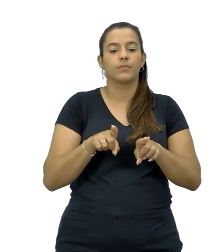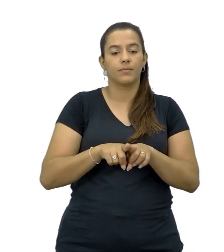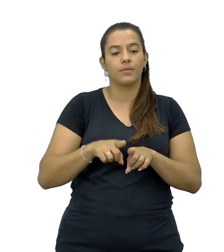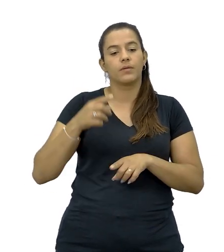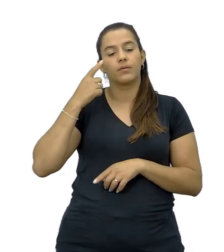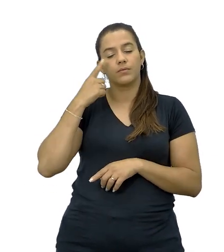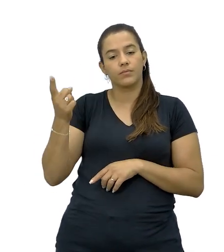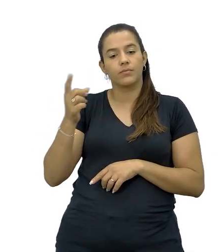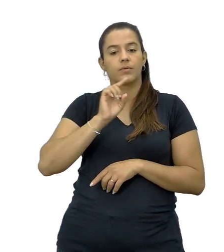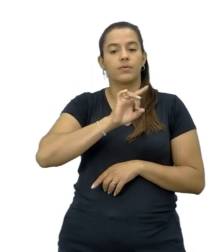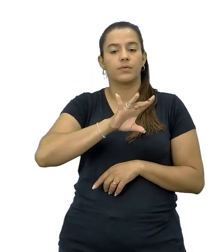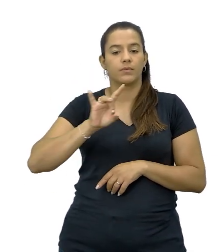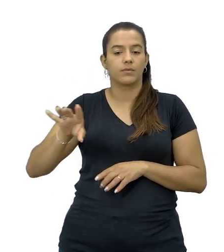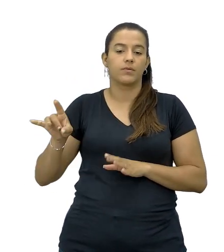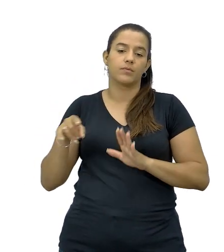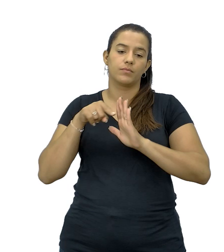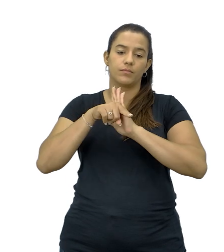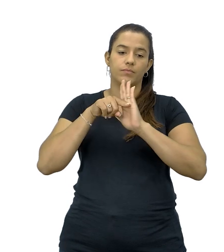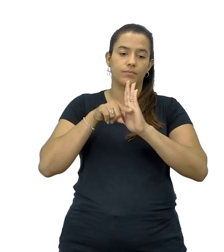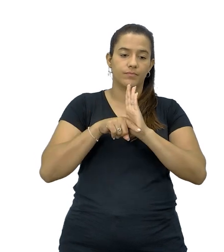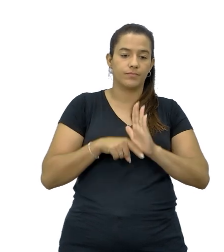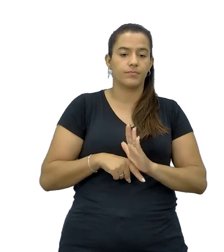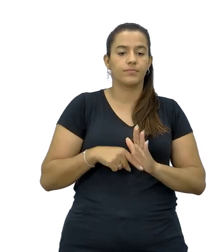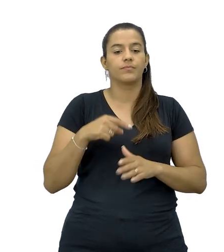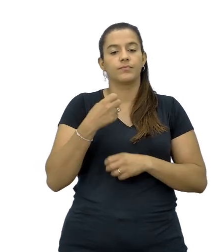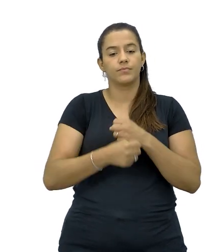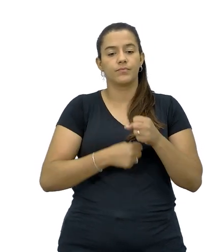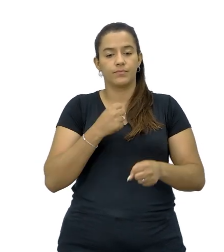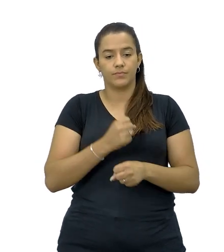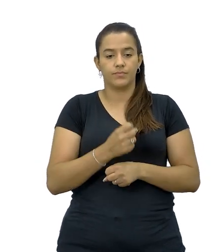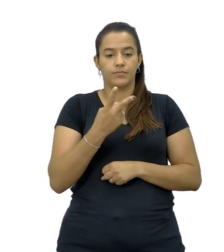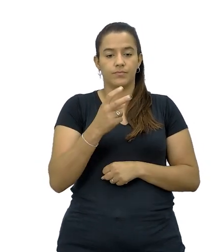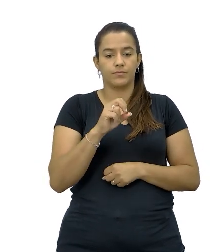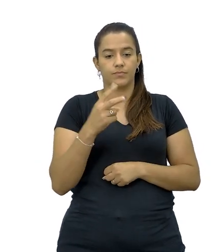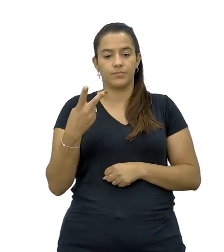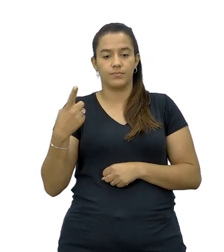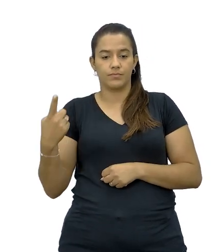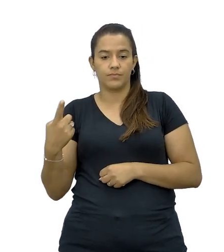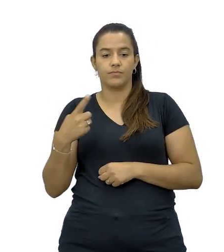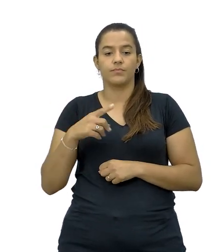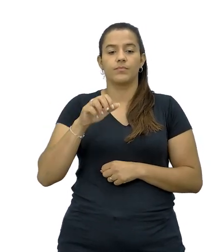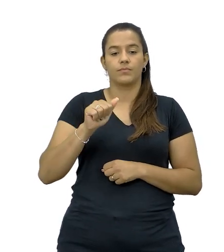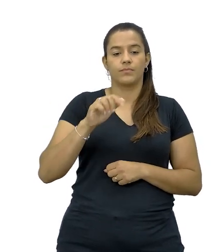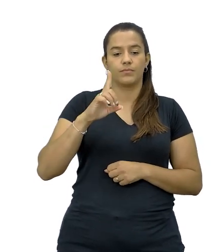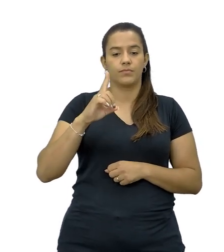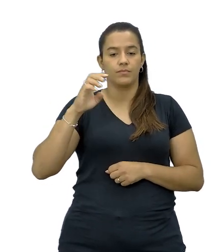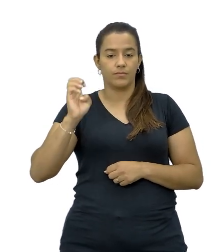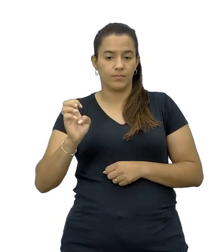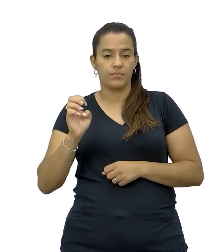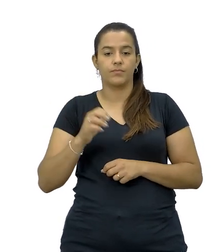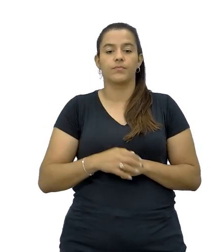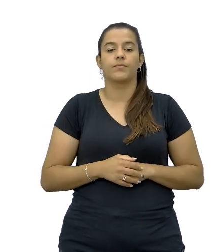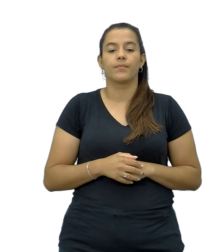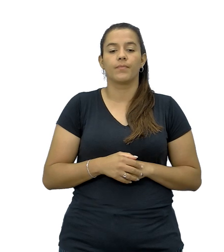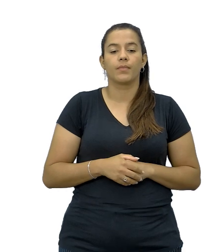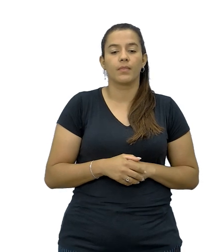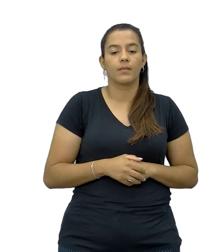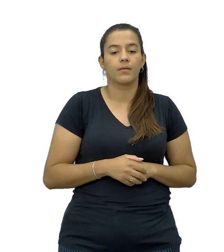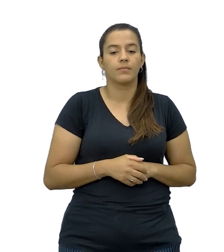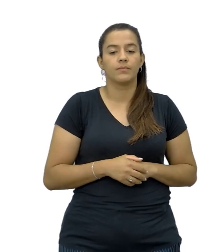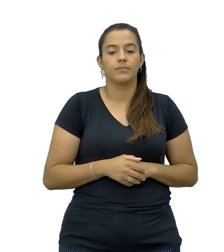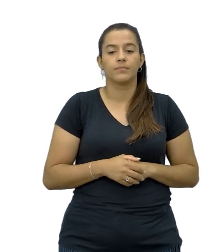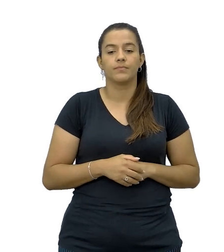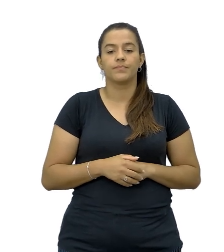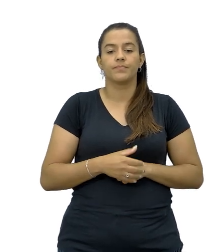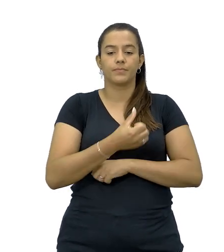dos estudantes na avaliação diagnóstica, no caso nosso de entrada em 2021, mas você já tem também, saiu 2 vezes,